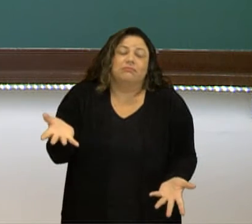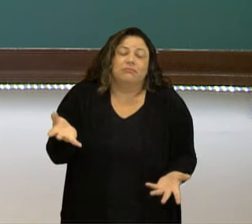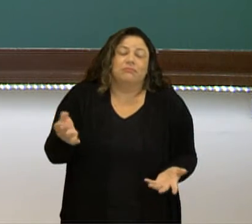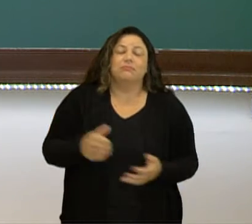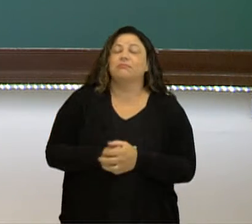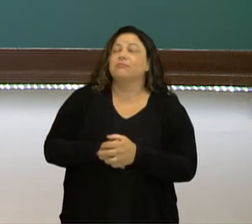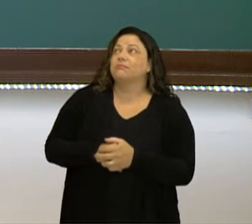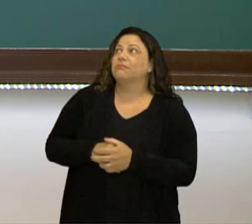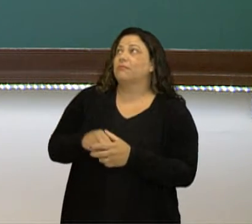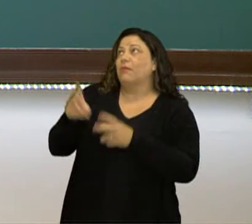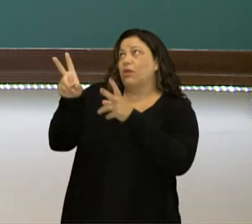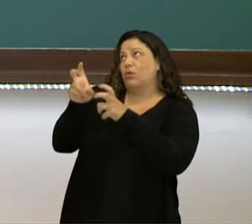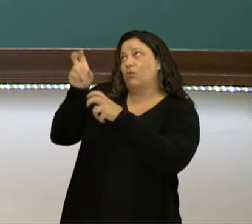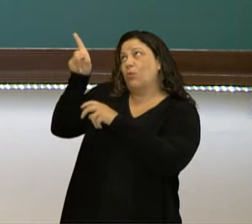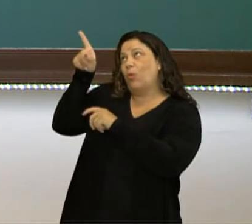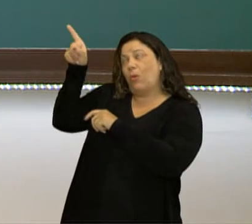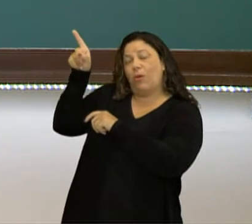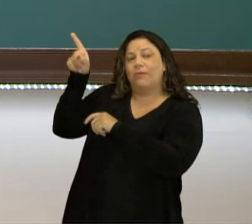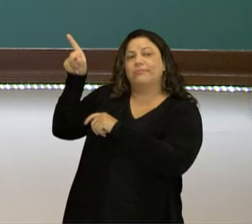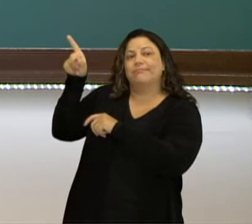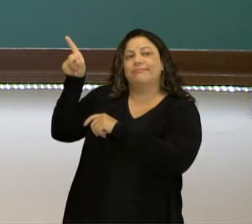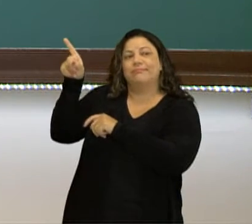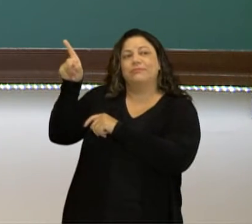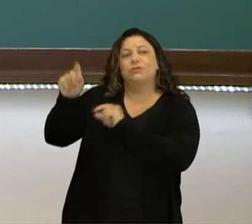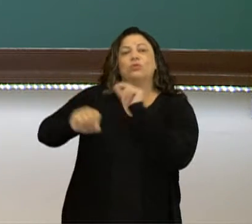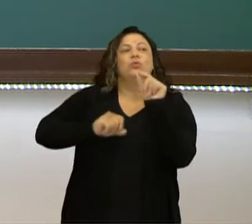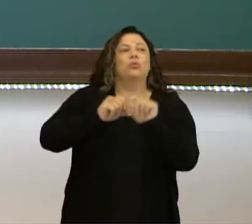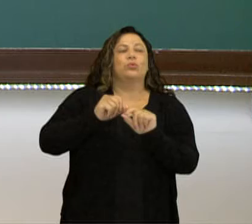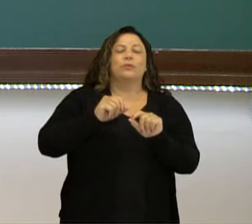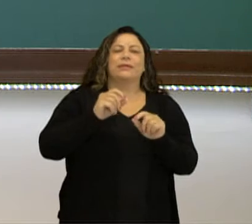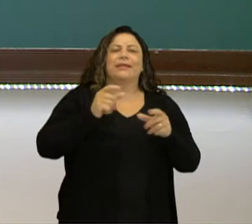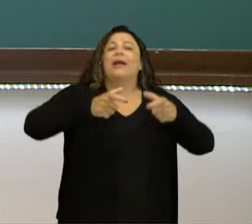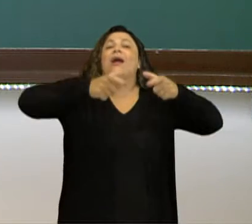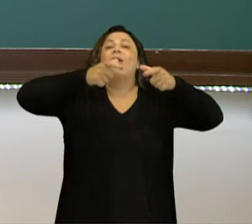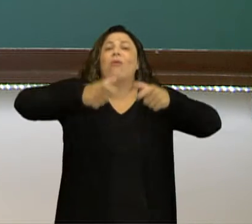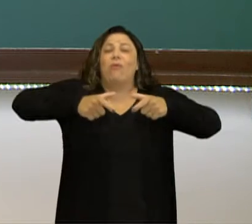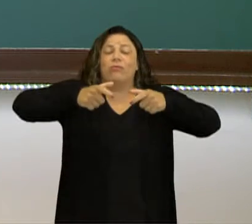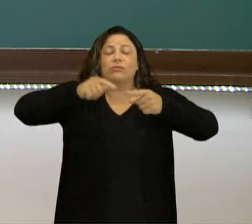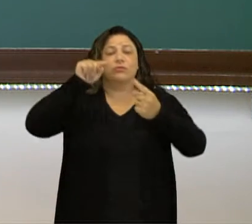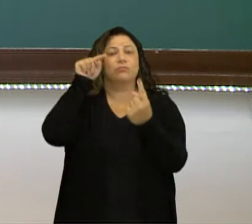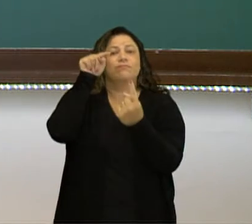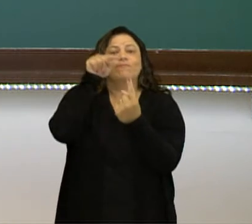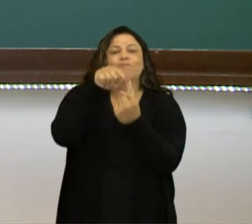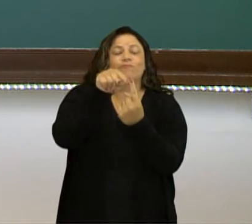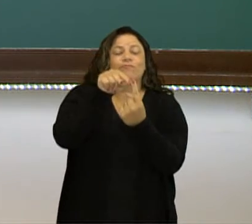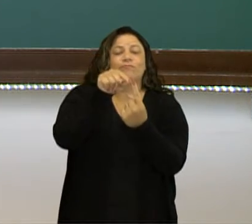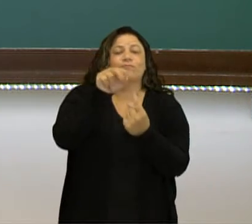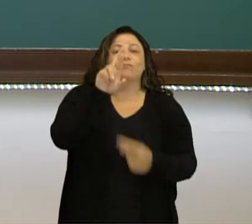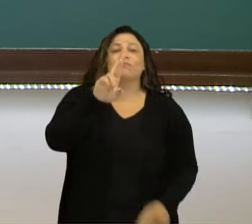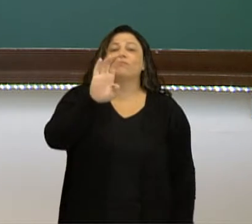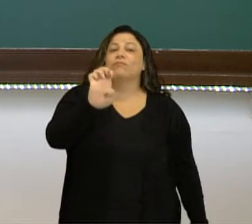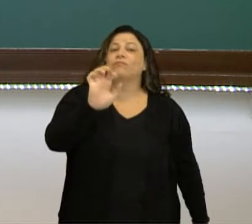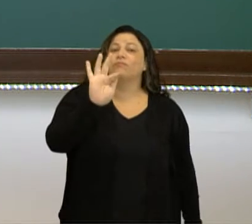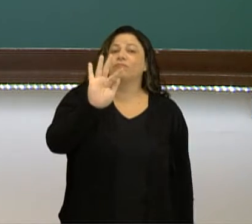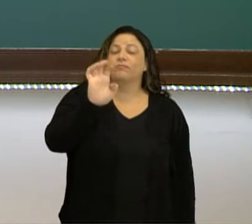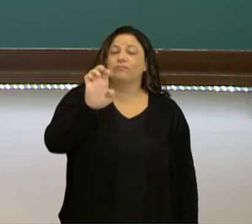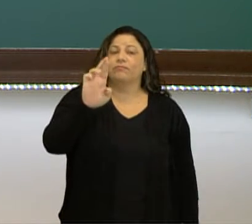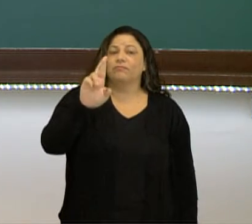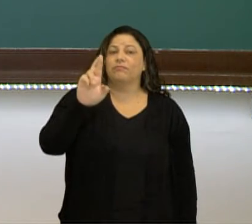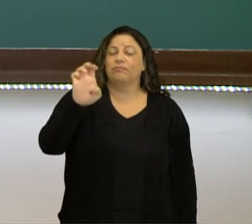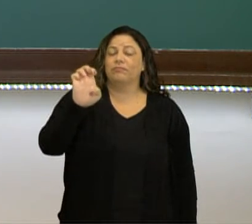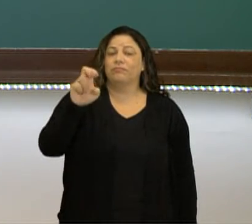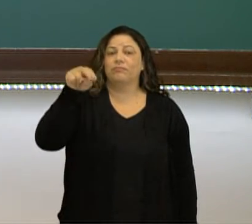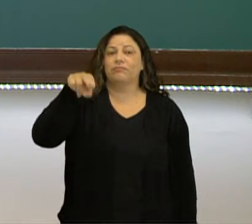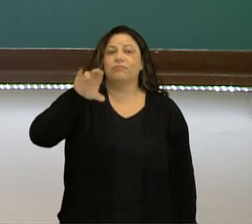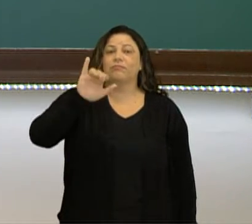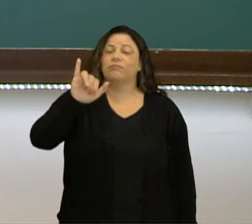a trajetória em relação ao referencial é onde está esse referencial. Então imagina essa situação aqui, ó. Você tem, por